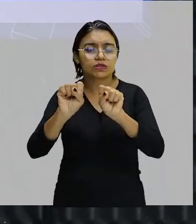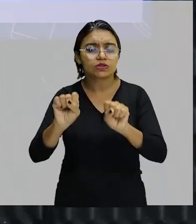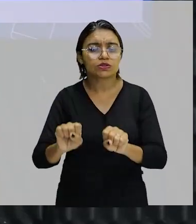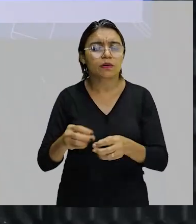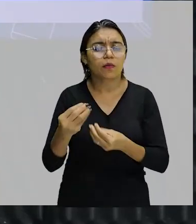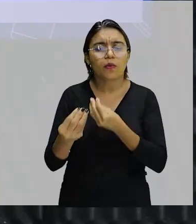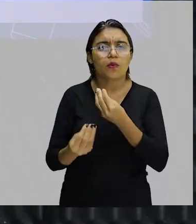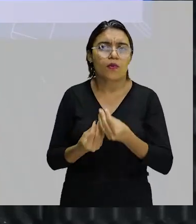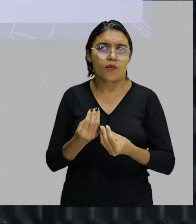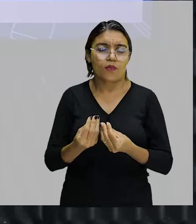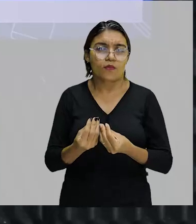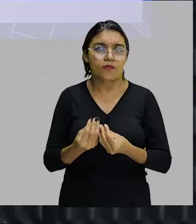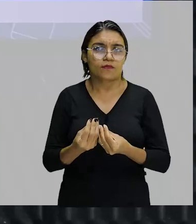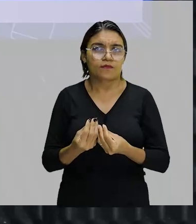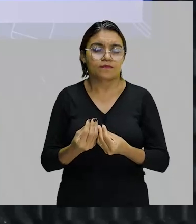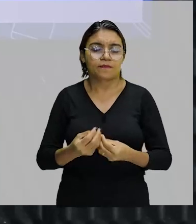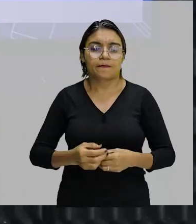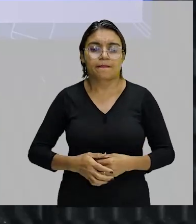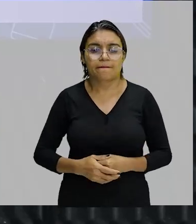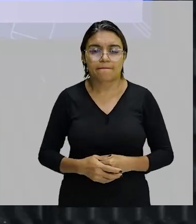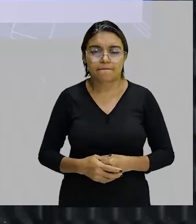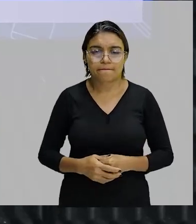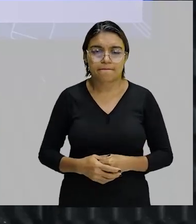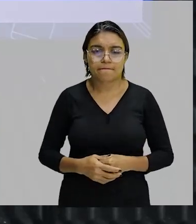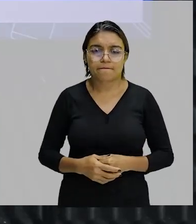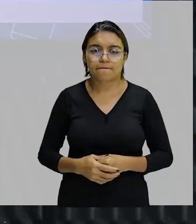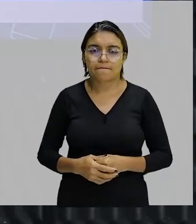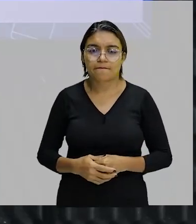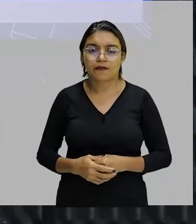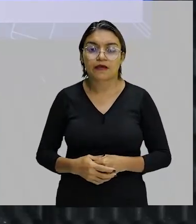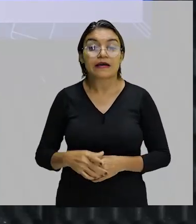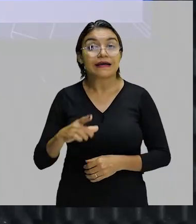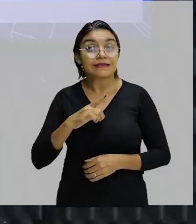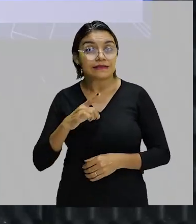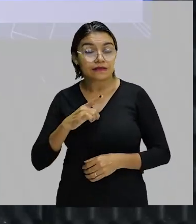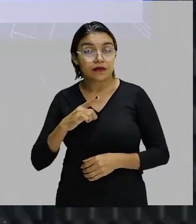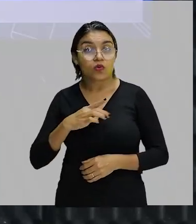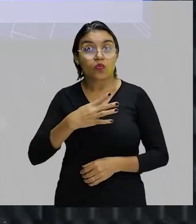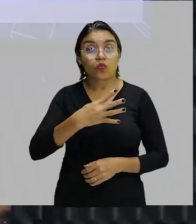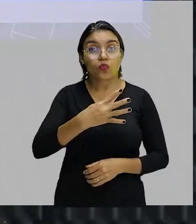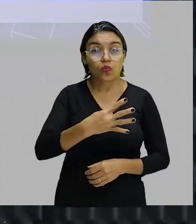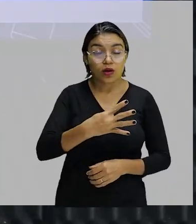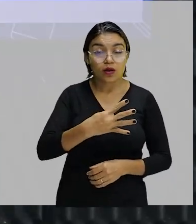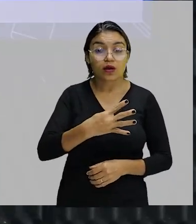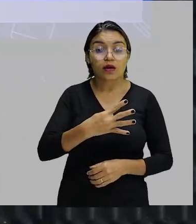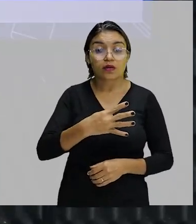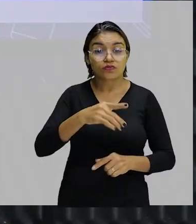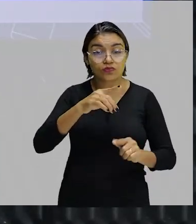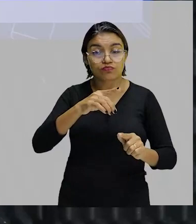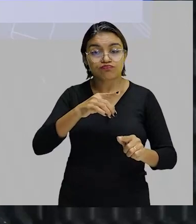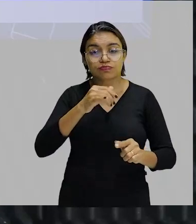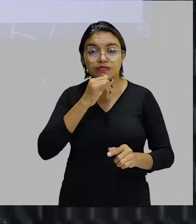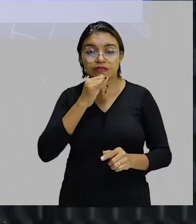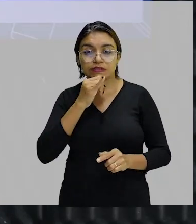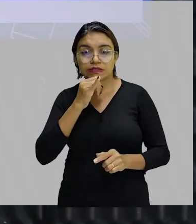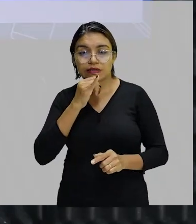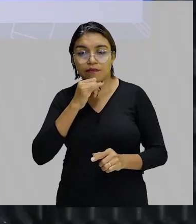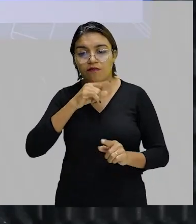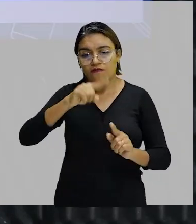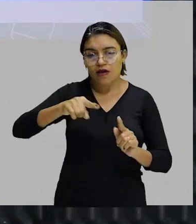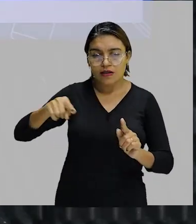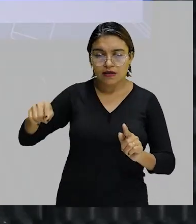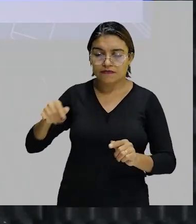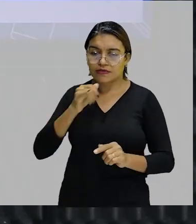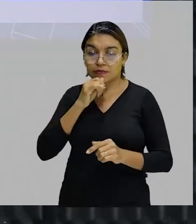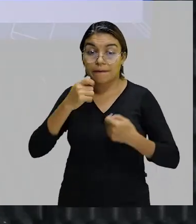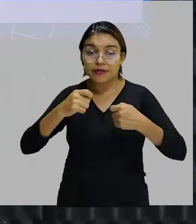da forma como ele está posto aqui, isso não me ajuda em nada. Por quê? Porque eu ainda tenho aí 4 variáveis, 4 possíveis variáveis. Eu